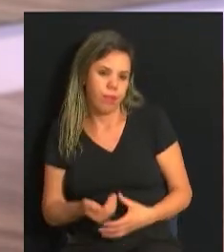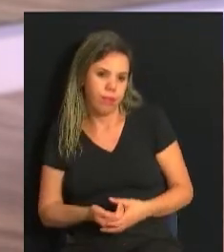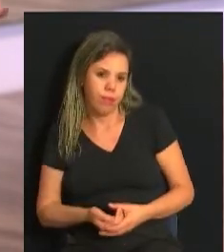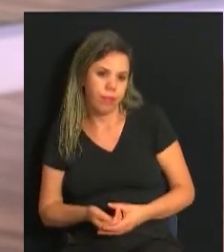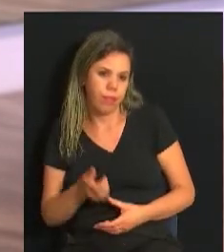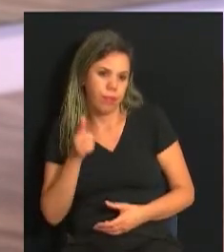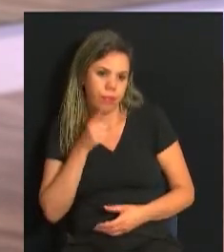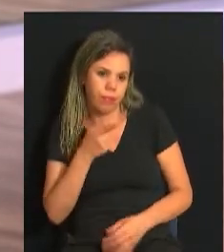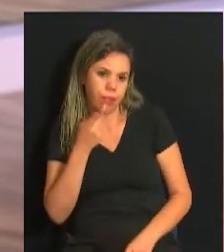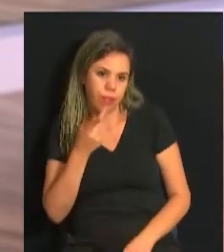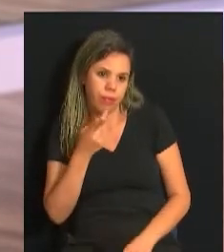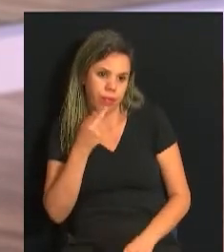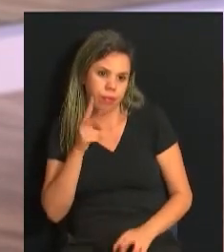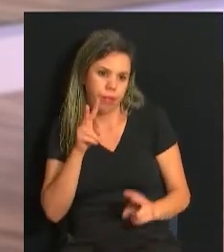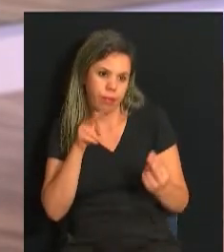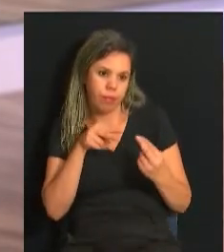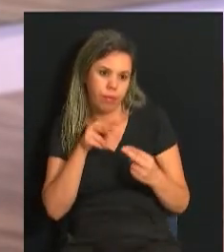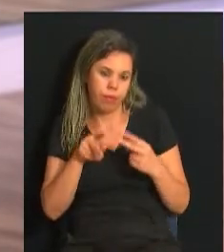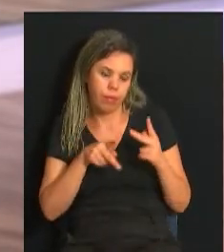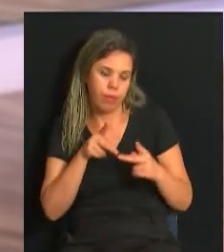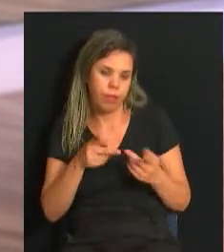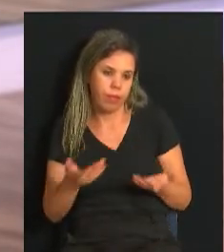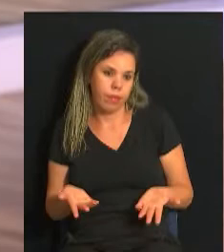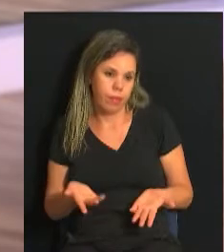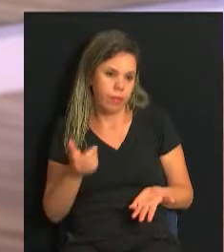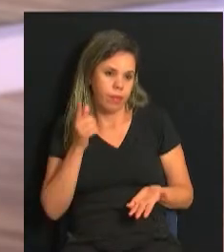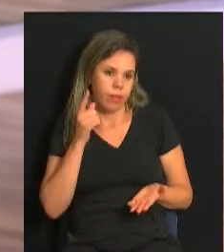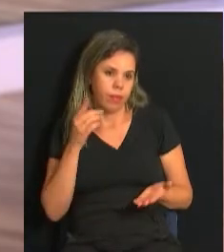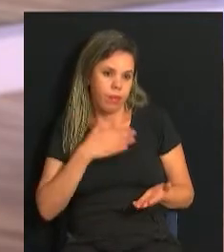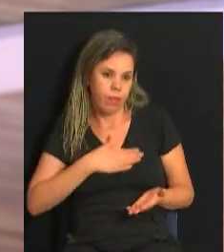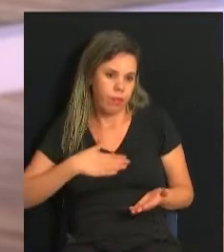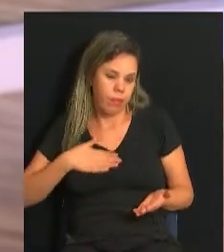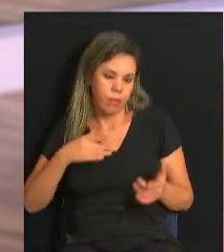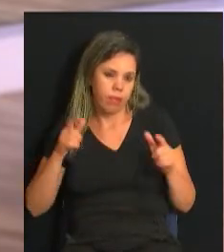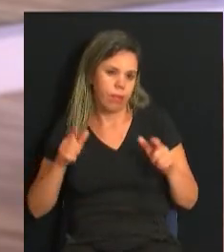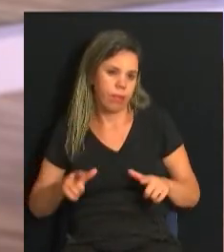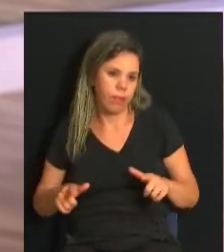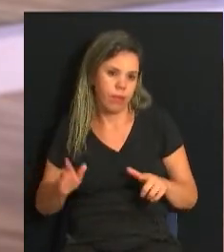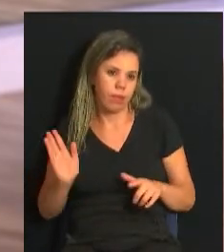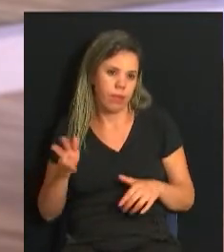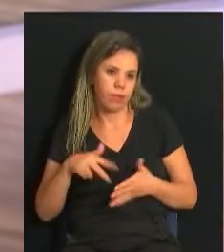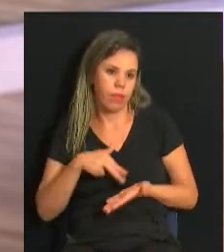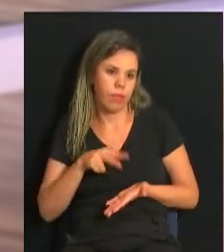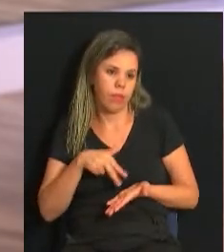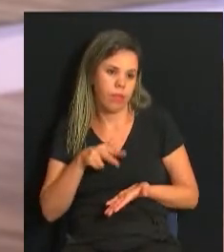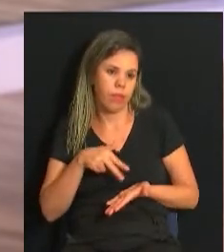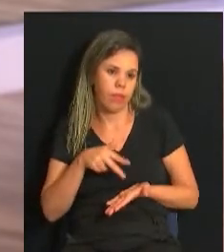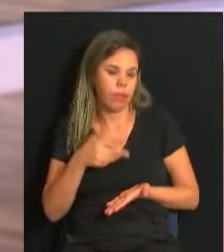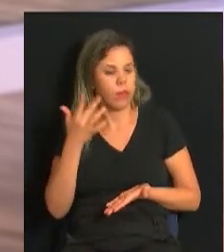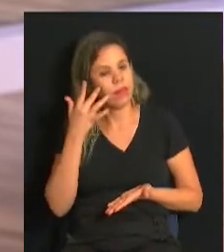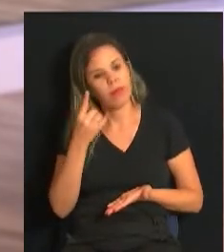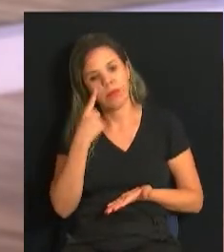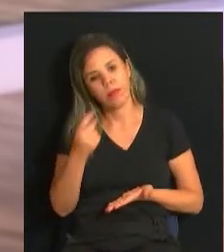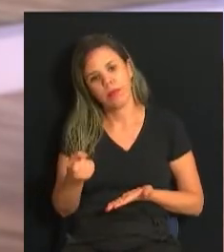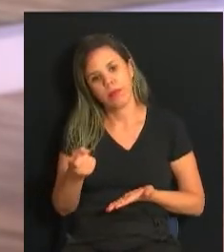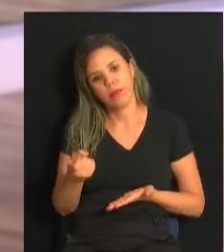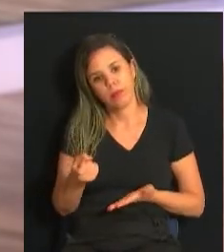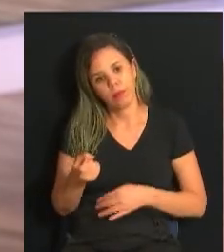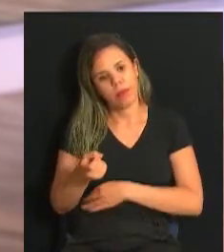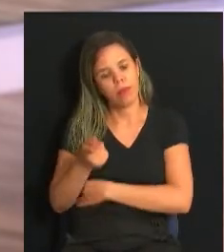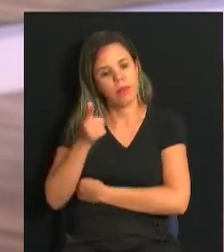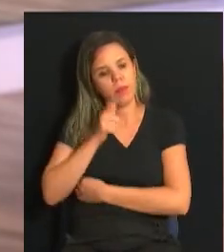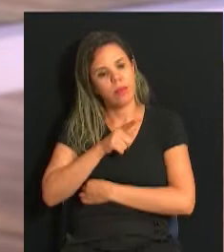falar das pessoas e me comprei esse lugar eu amarrar dançar e a gente como